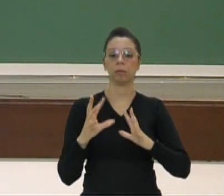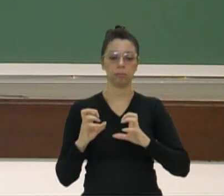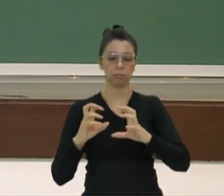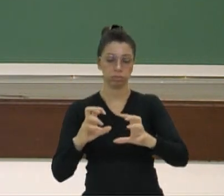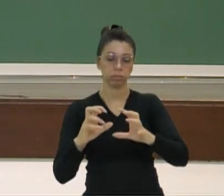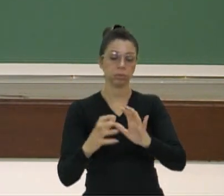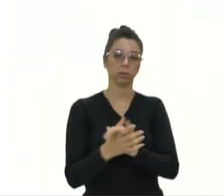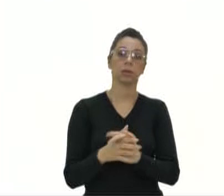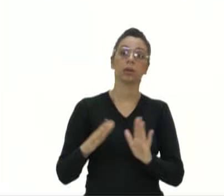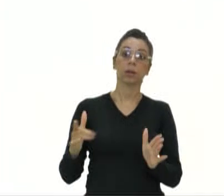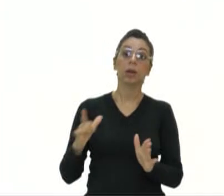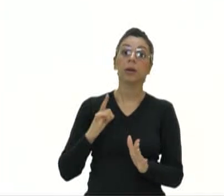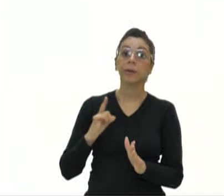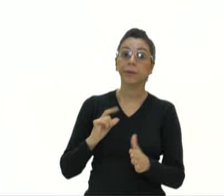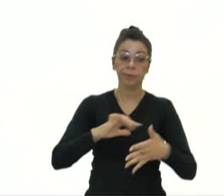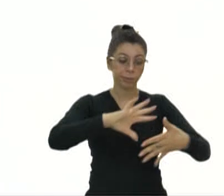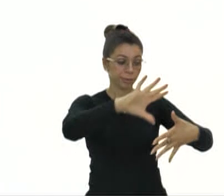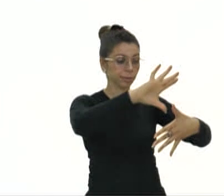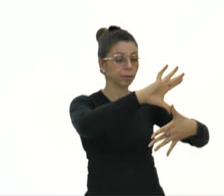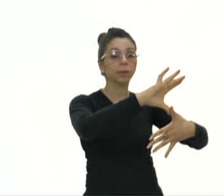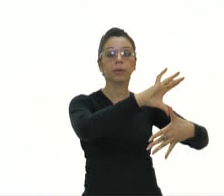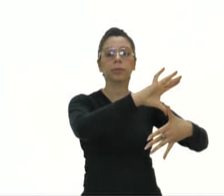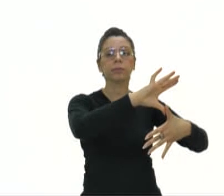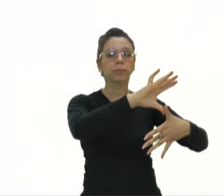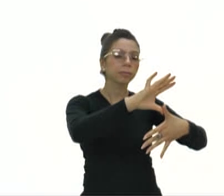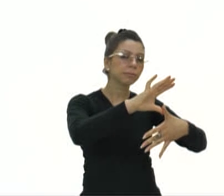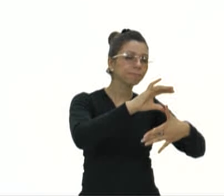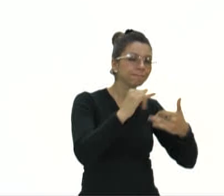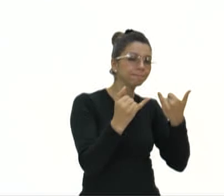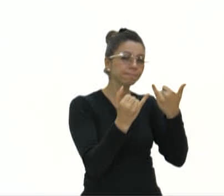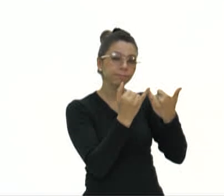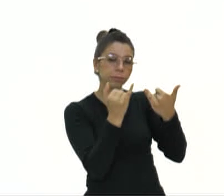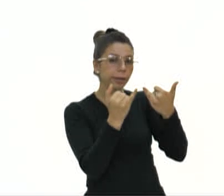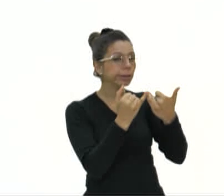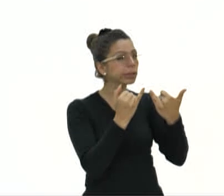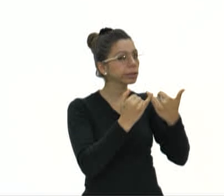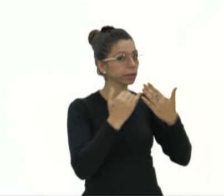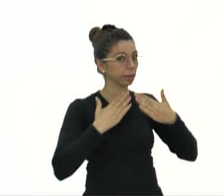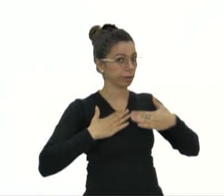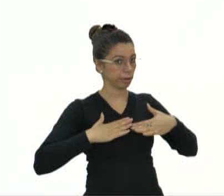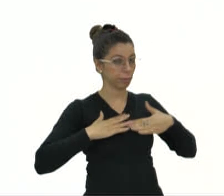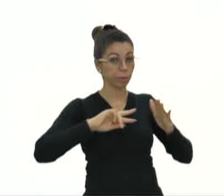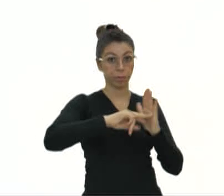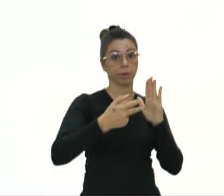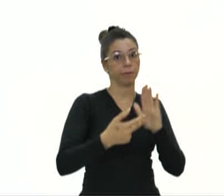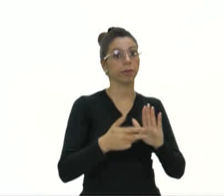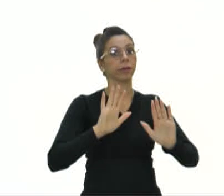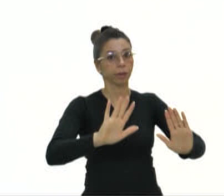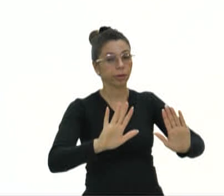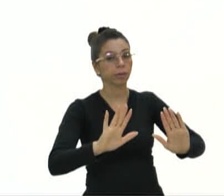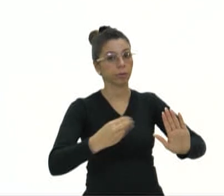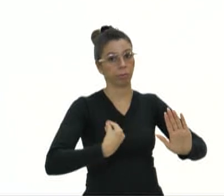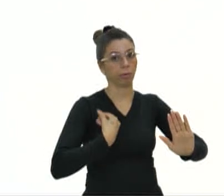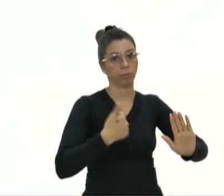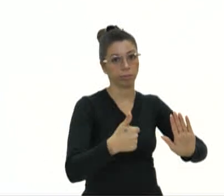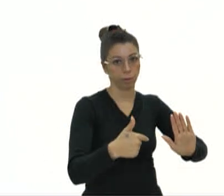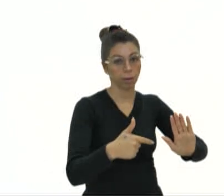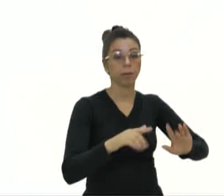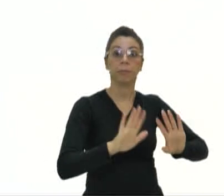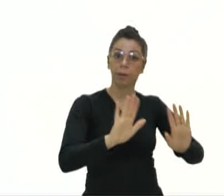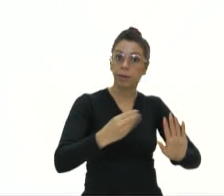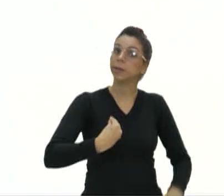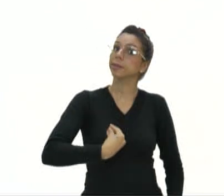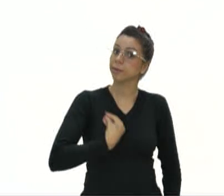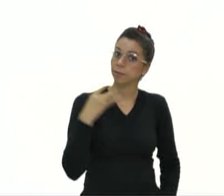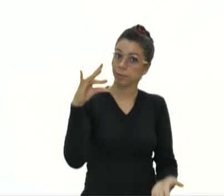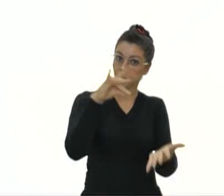continente americano, vimos que essas tensões dão uma impressão um pouquinho mais calma, mas não significa que elas não existam. Existem.